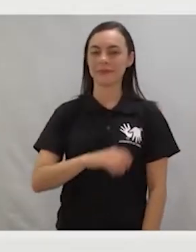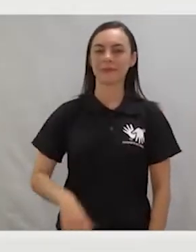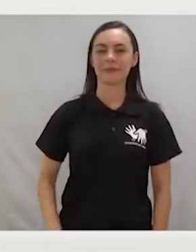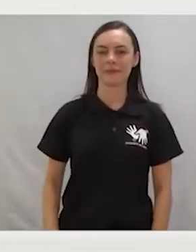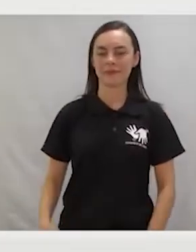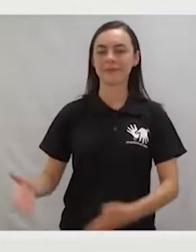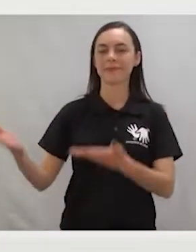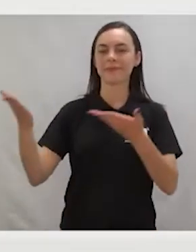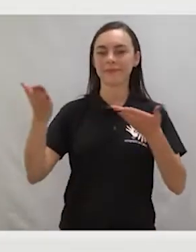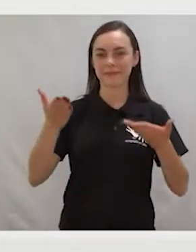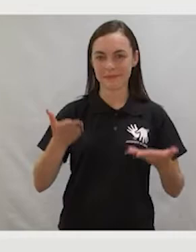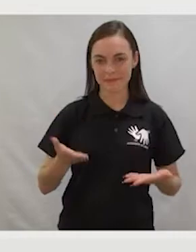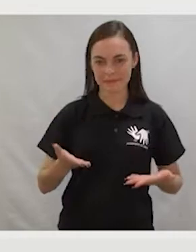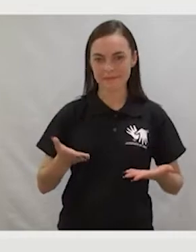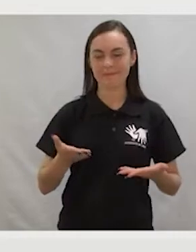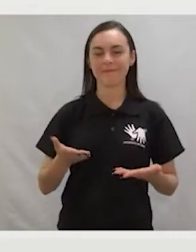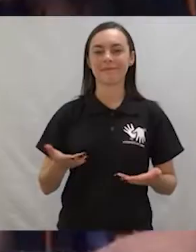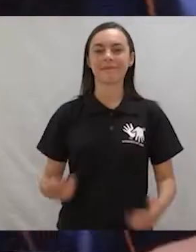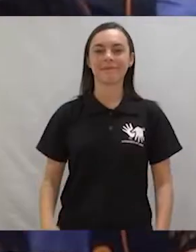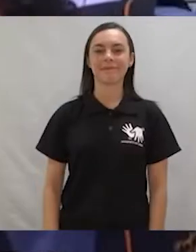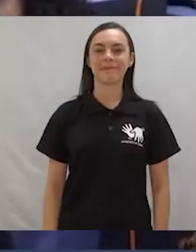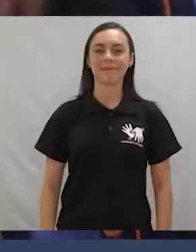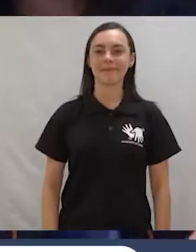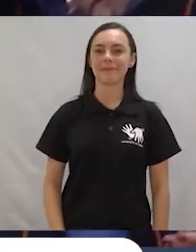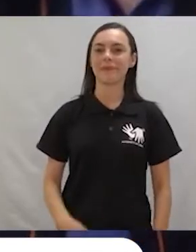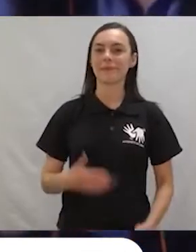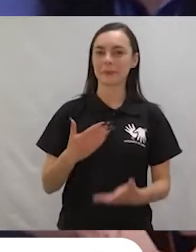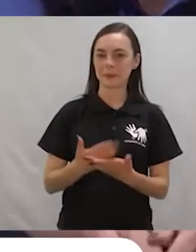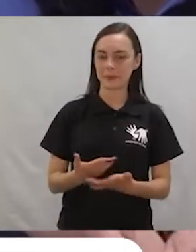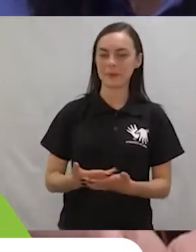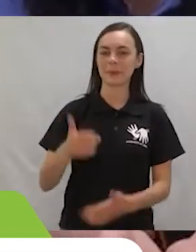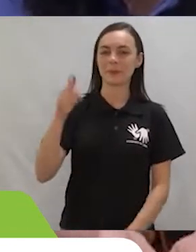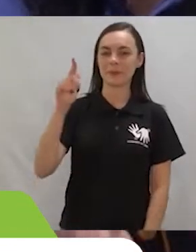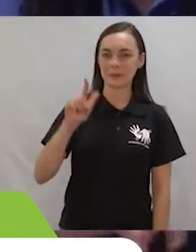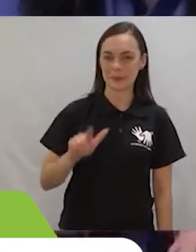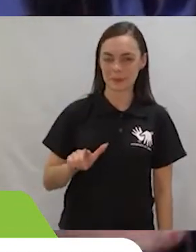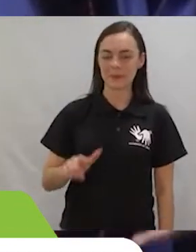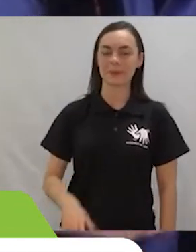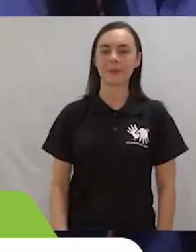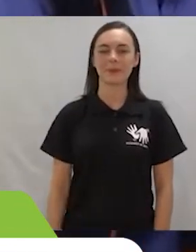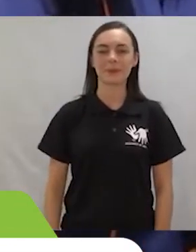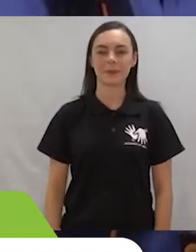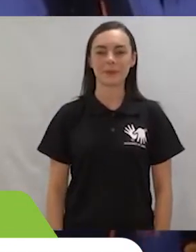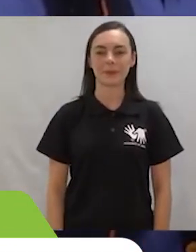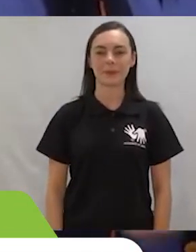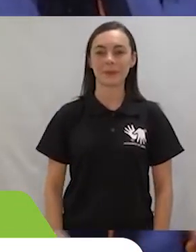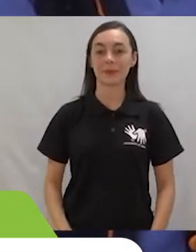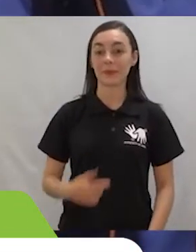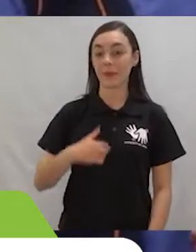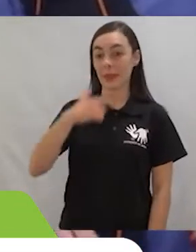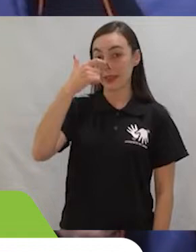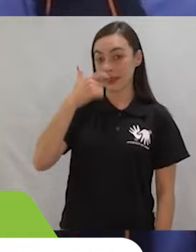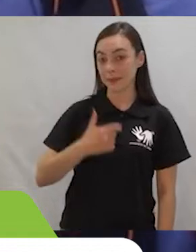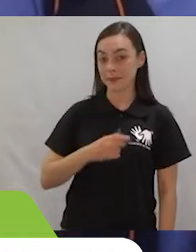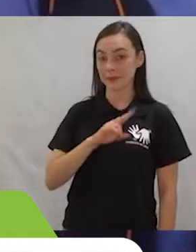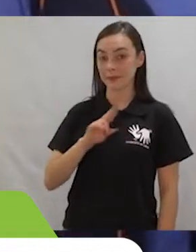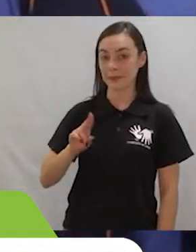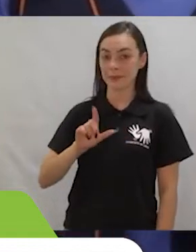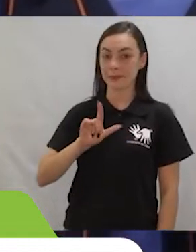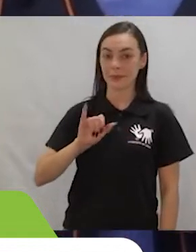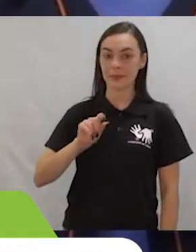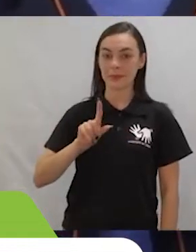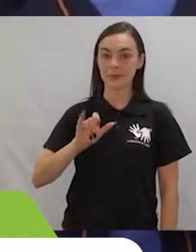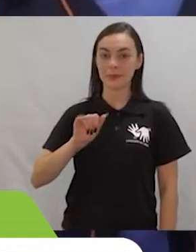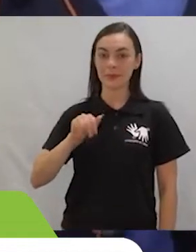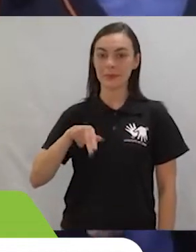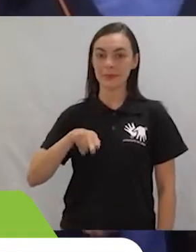ano. Sejam todos bem-vindos aqui a mais uma aula, tá? Então, eu sou a